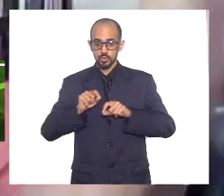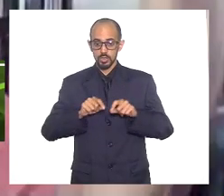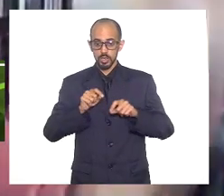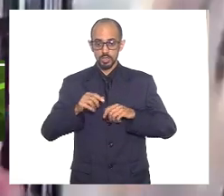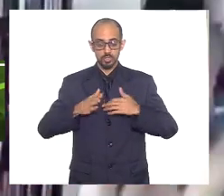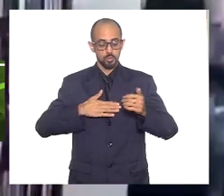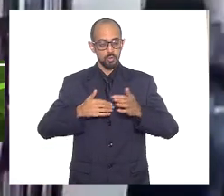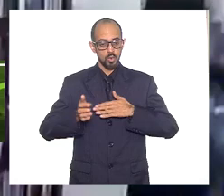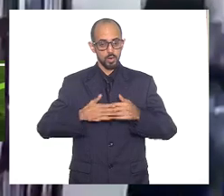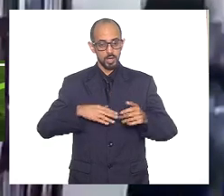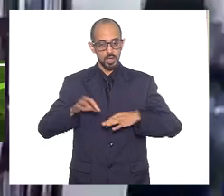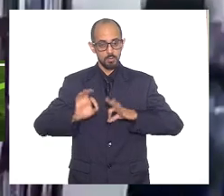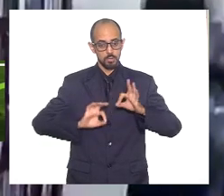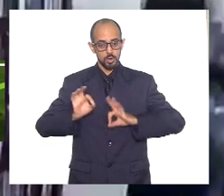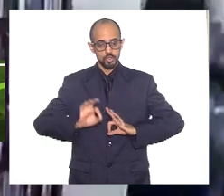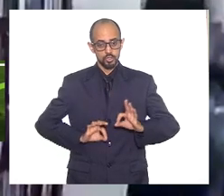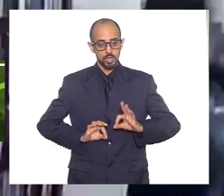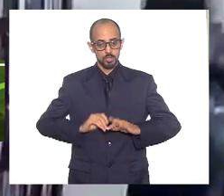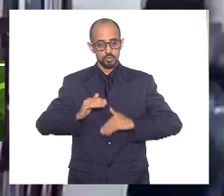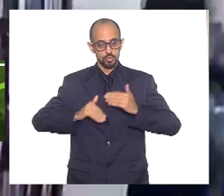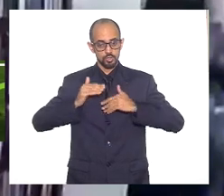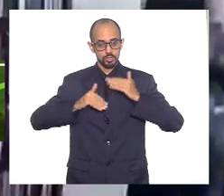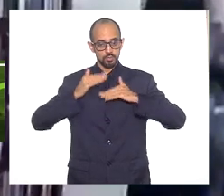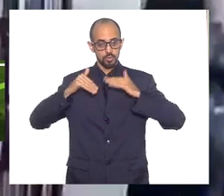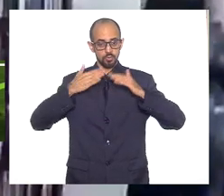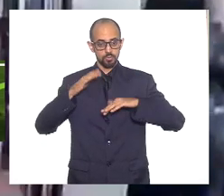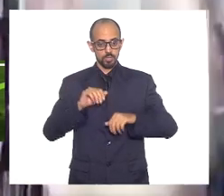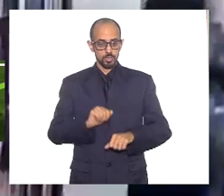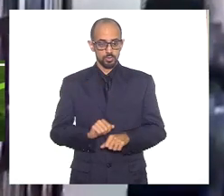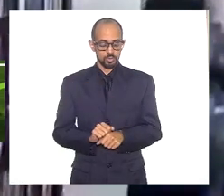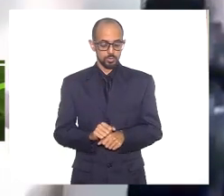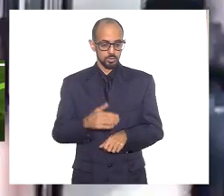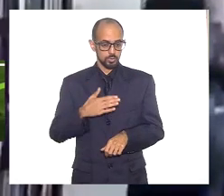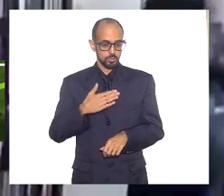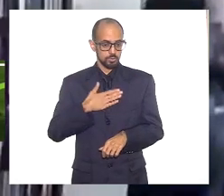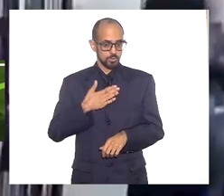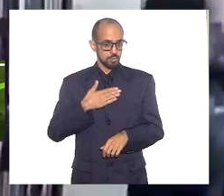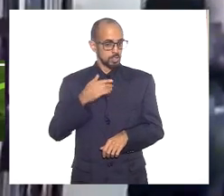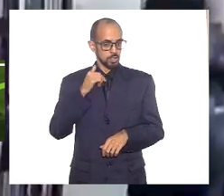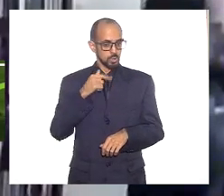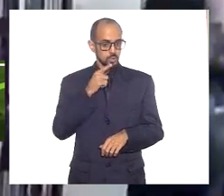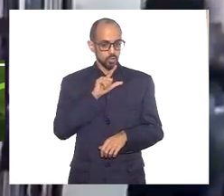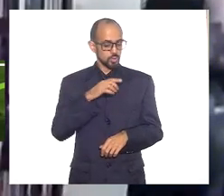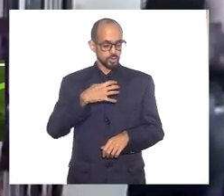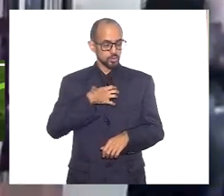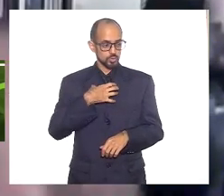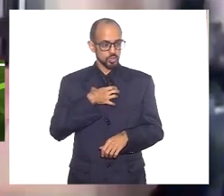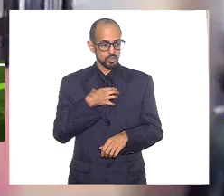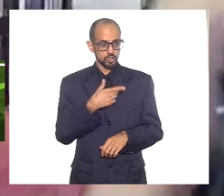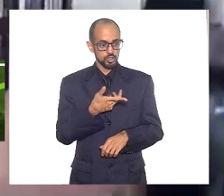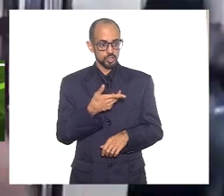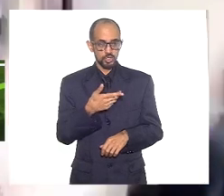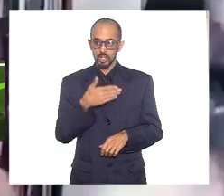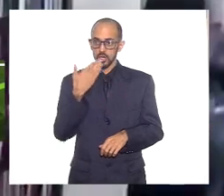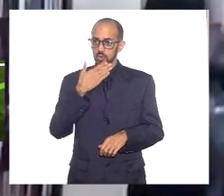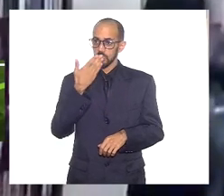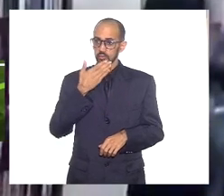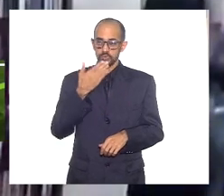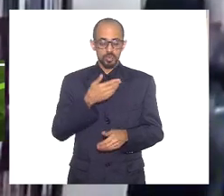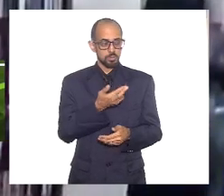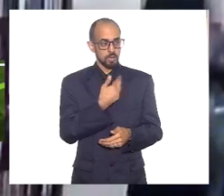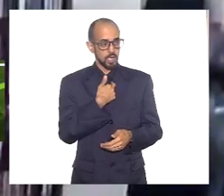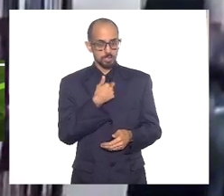qualquer projeto de alavancagem do desenvolvimento. Então, eu, pelo menos, não senti, não vi nenhuma